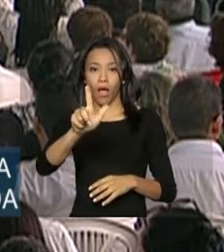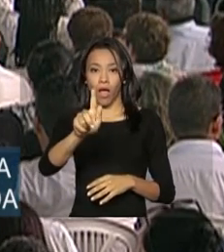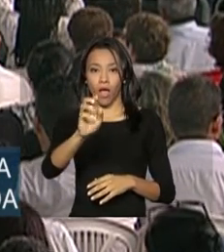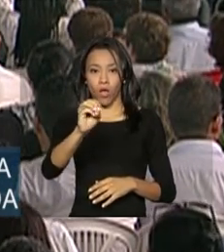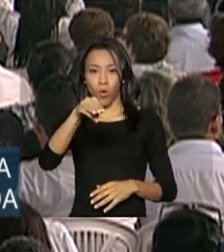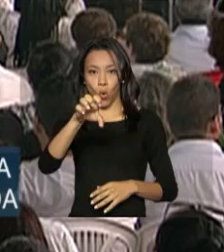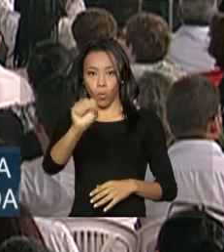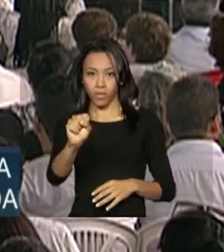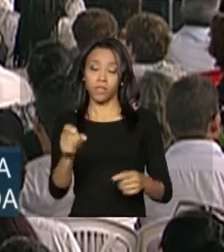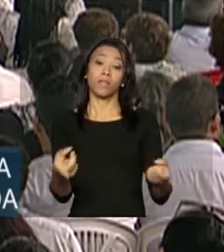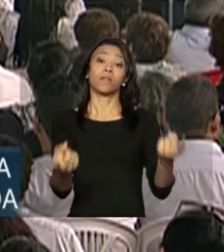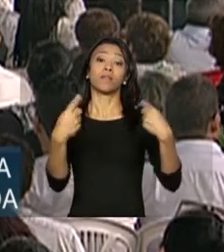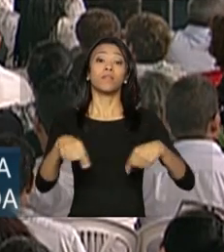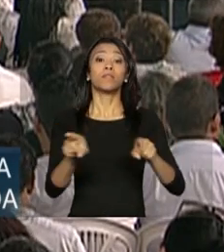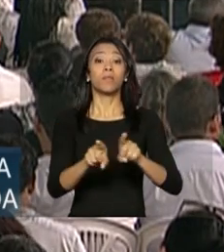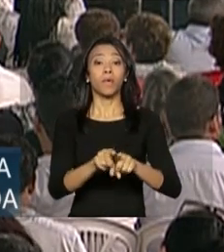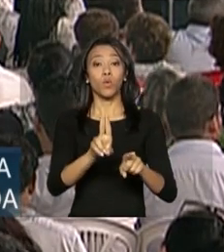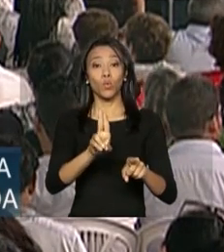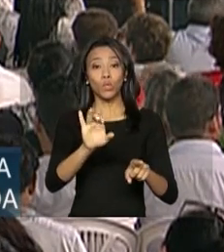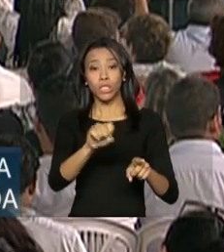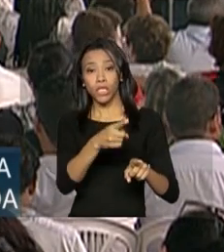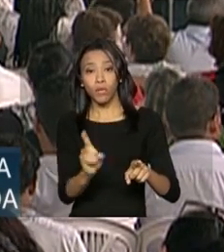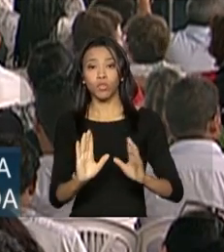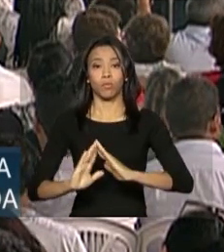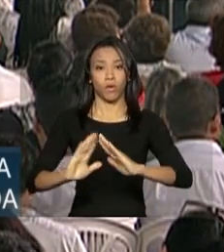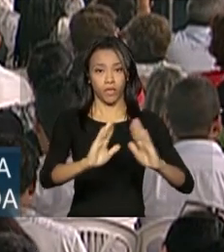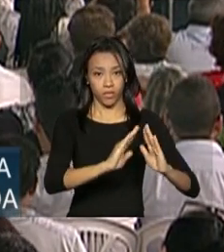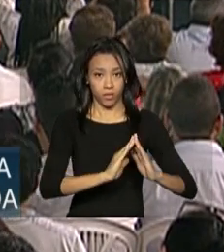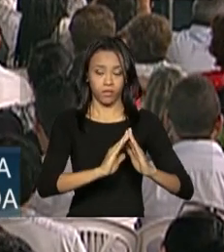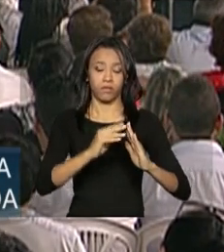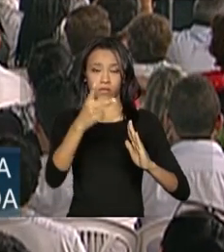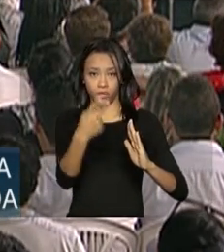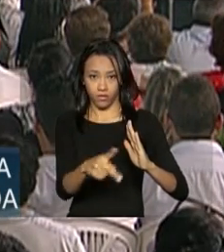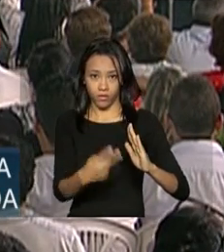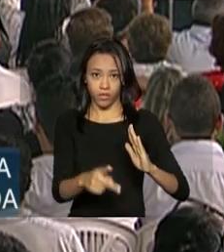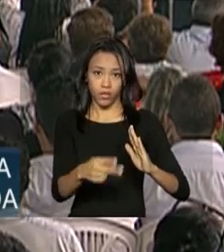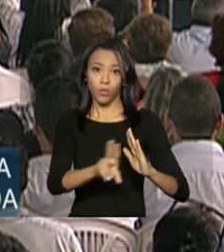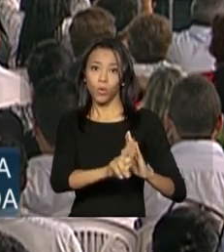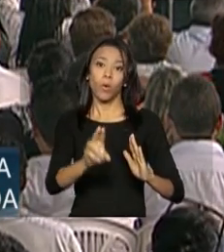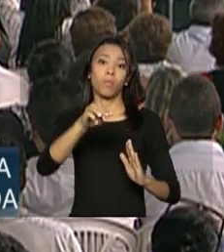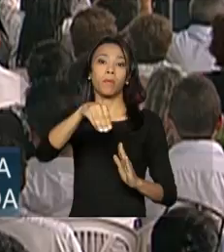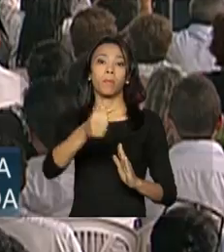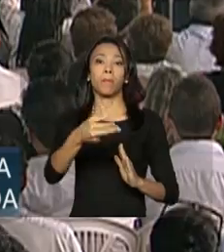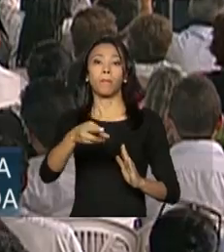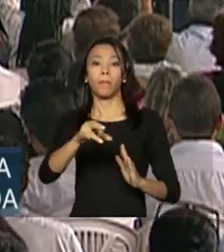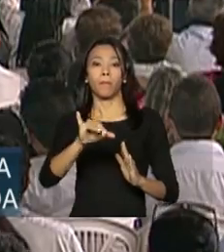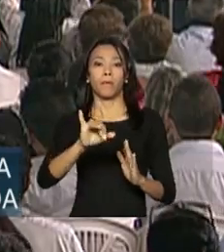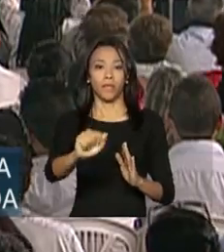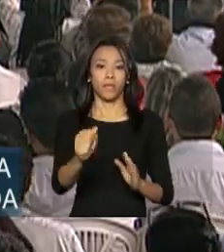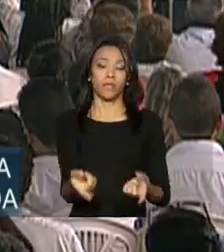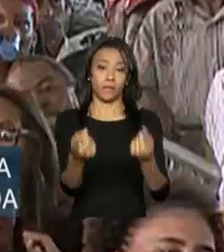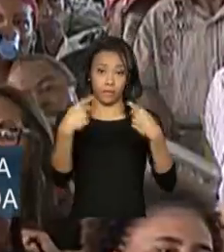Da União Nacional de Moradia Popular, Marli Aparecida Carrara.